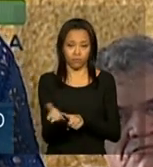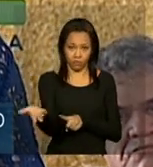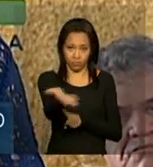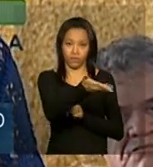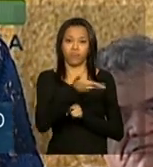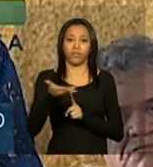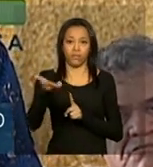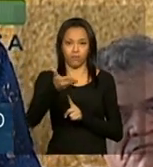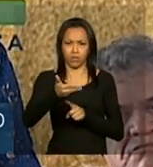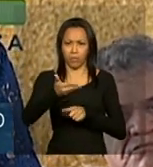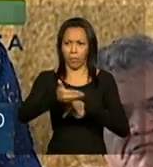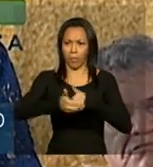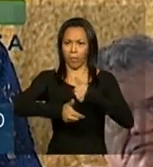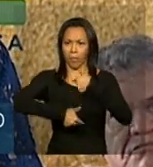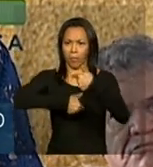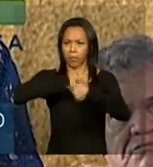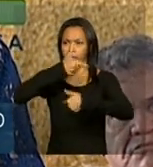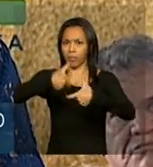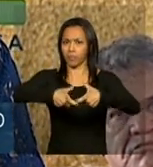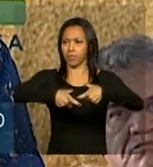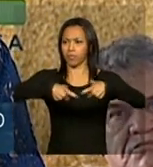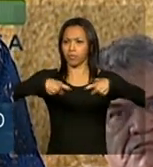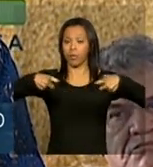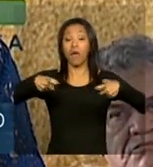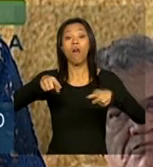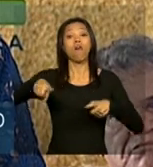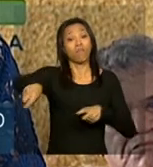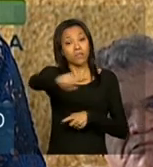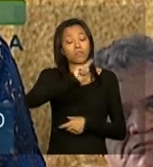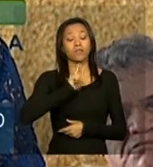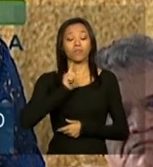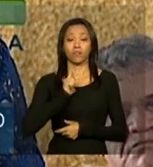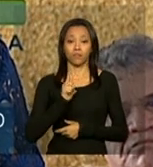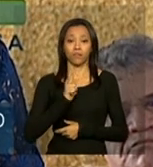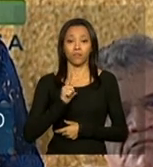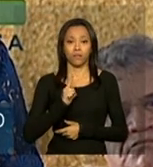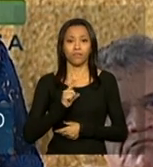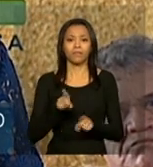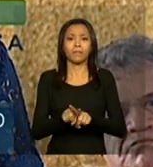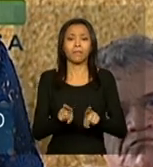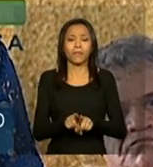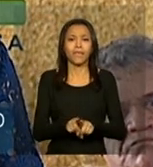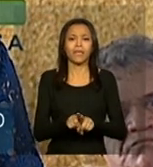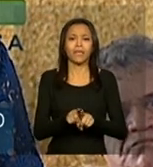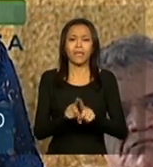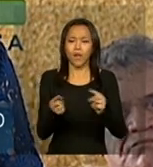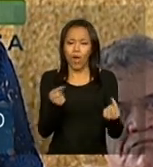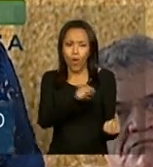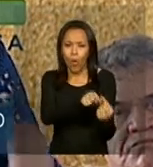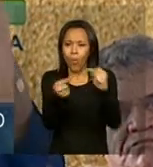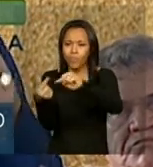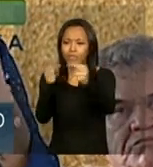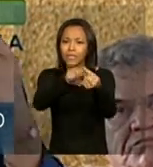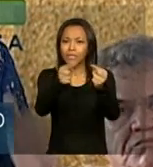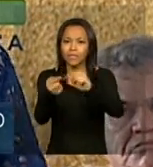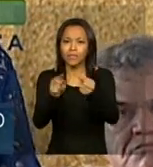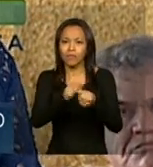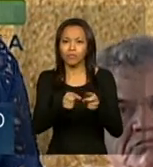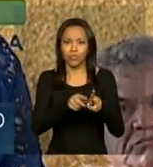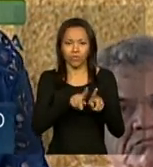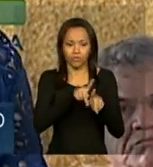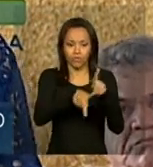necessariamente, vocês têm aqui, talvez, a integração de modais mais